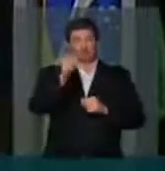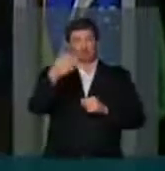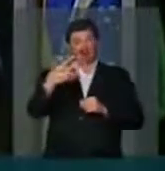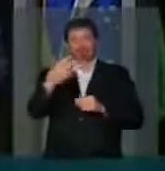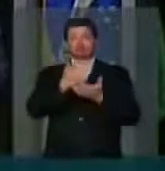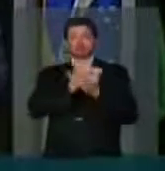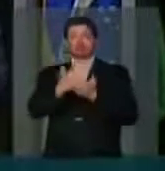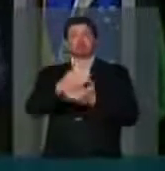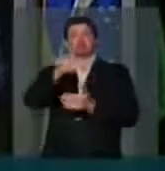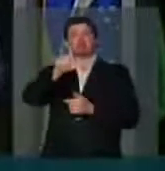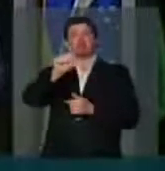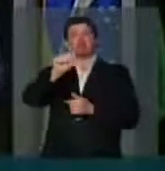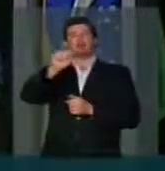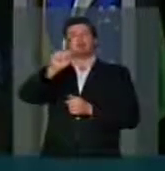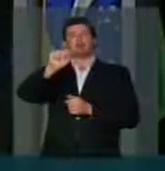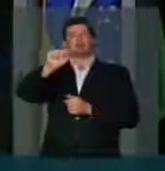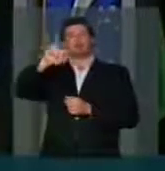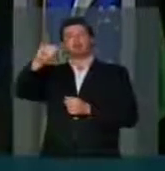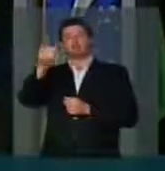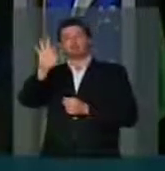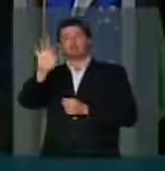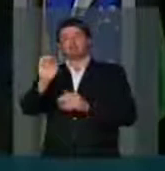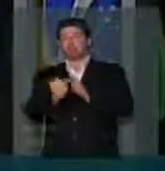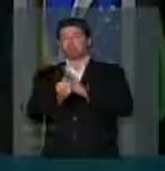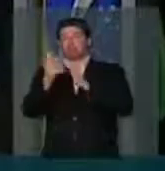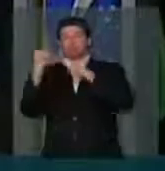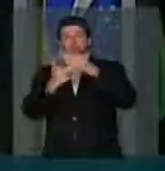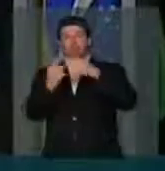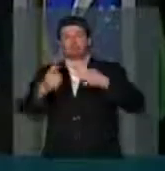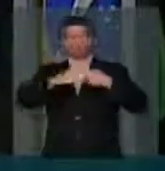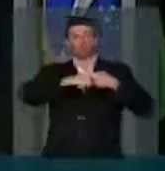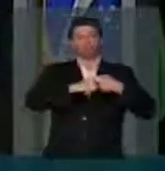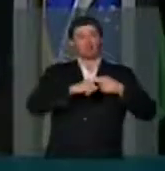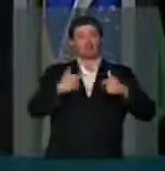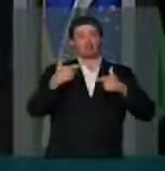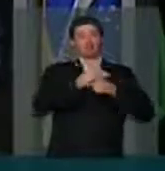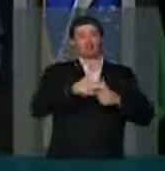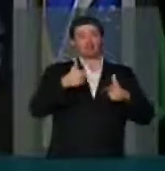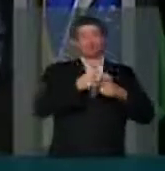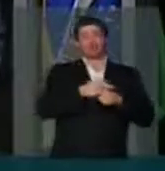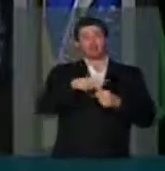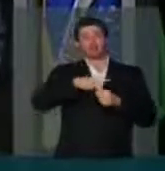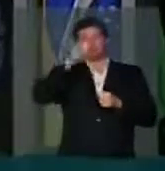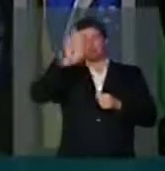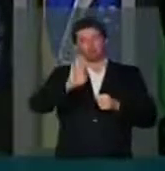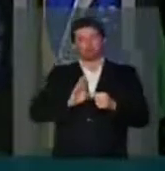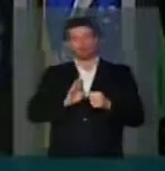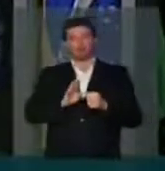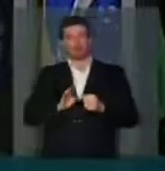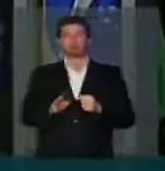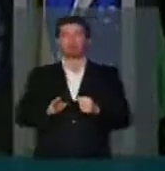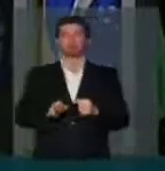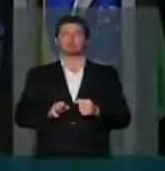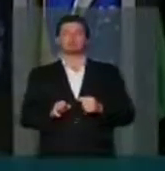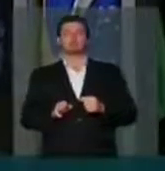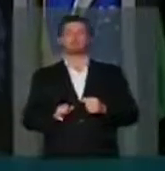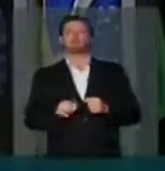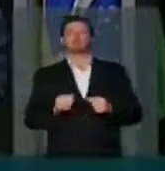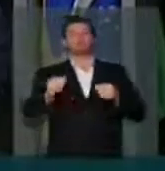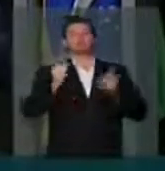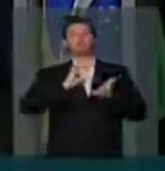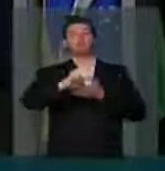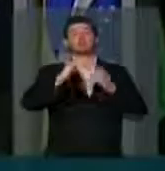Jato iniciou com um cartel de empresas que atacava a Petrobras e financiava campanhas políticas,